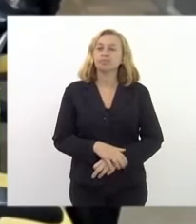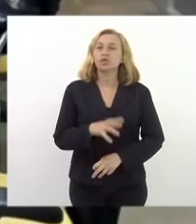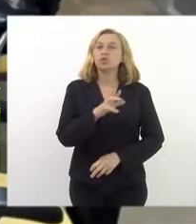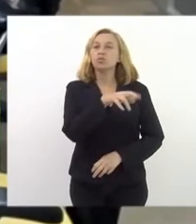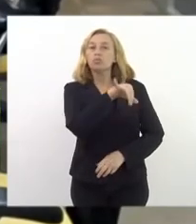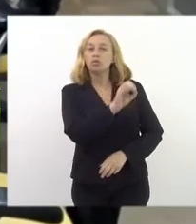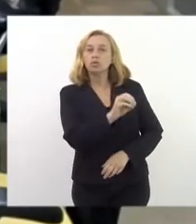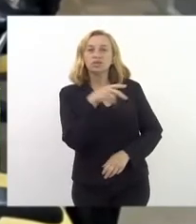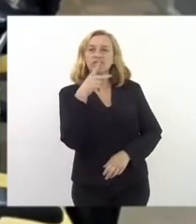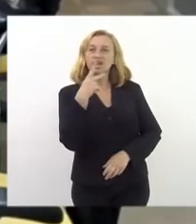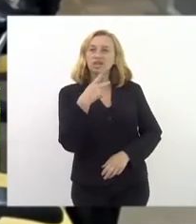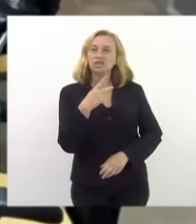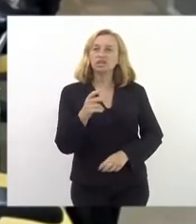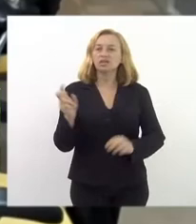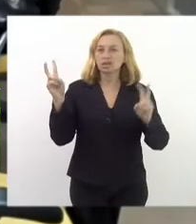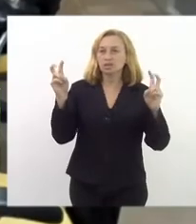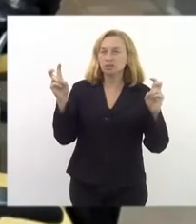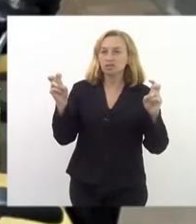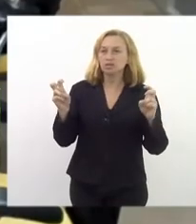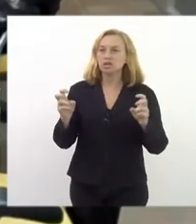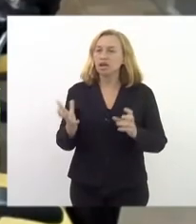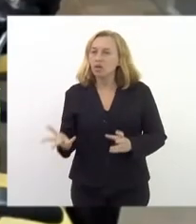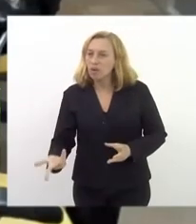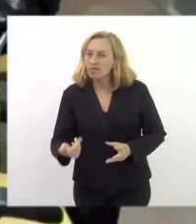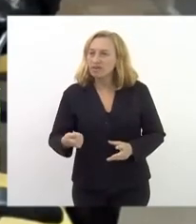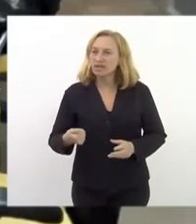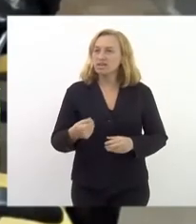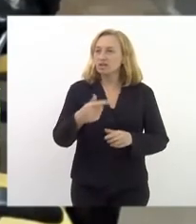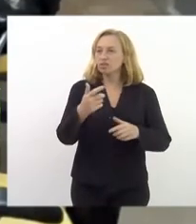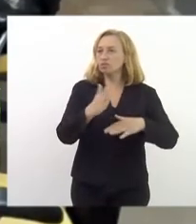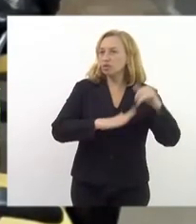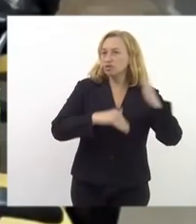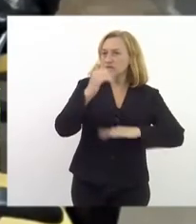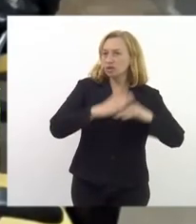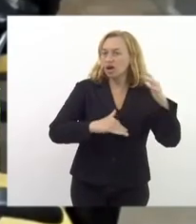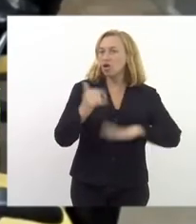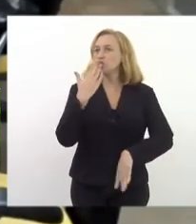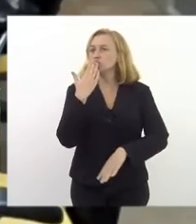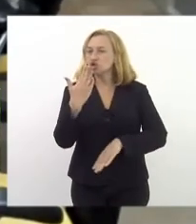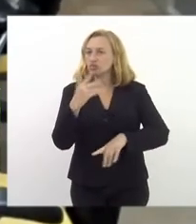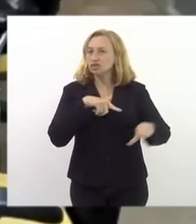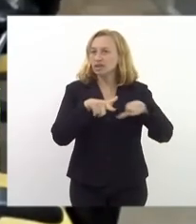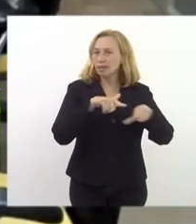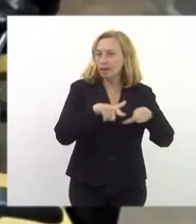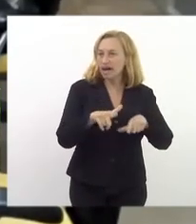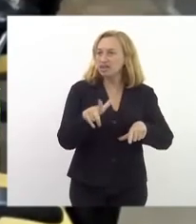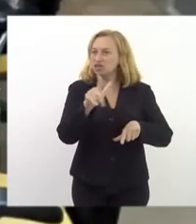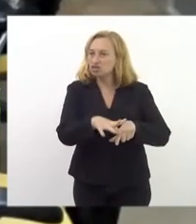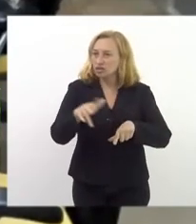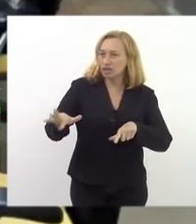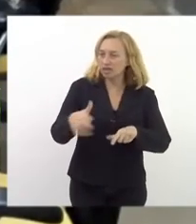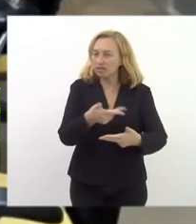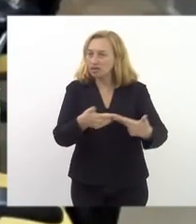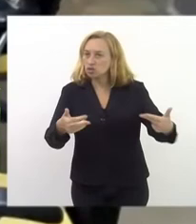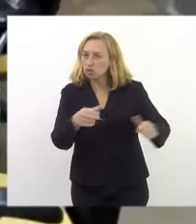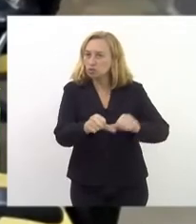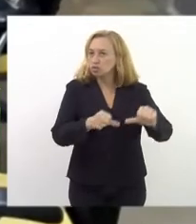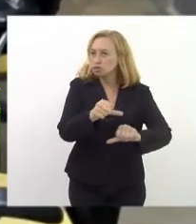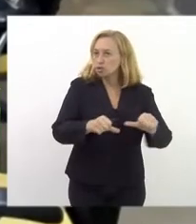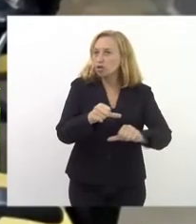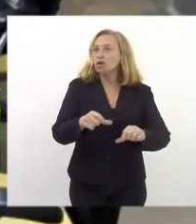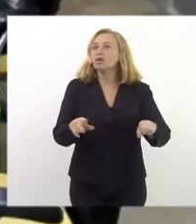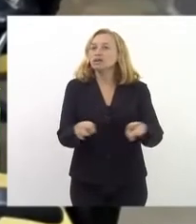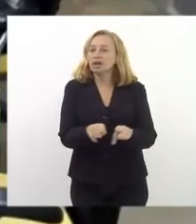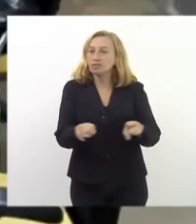falando aqui sobre a questão da qualificação, o tipo de emprego não é o mesmo, mas enfim... E é claro, tem muita coisa mudada, mas a gente também tem